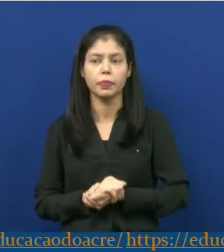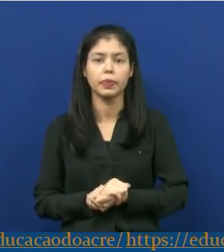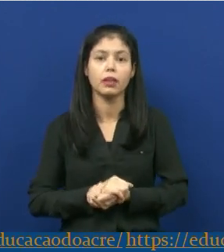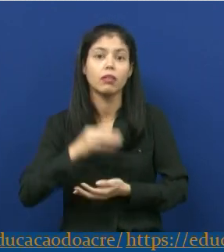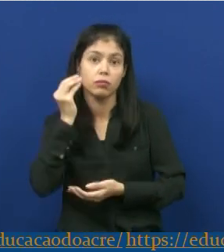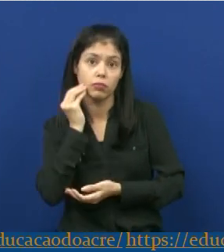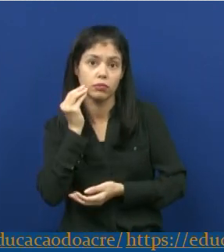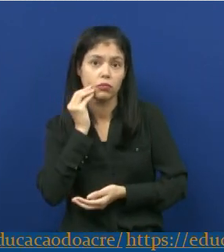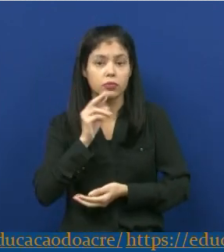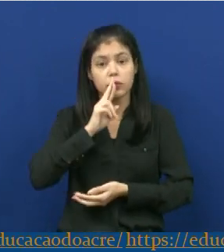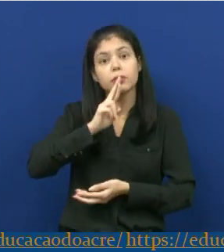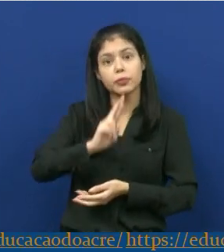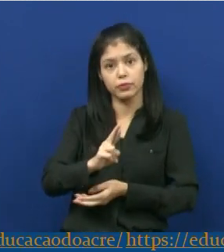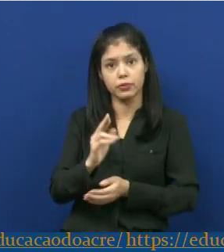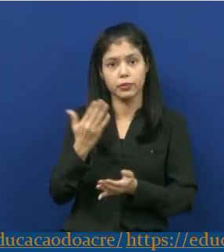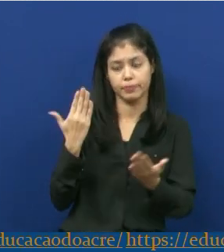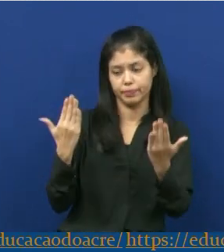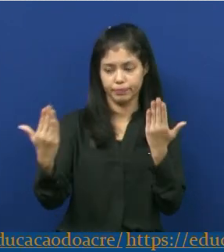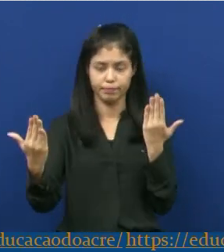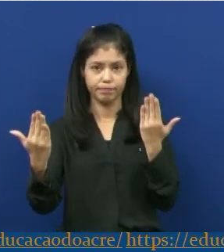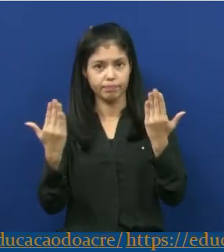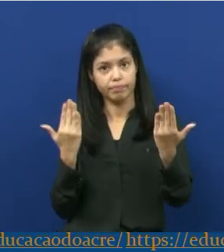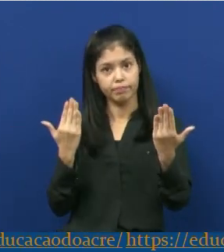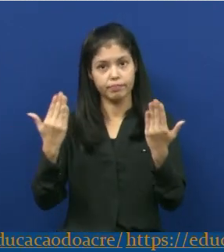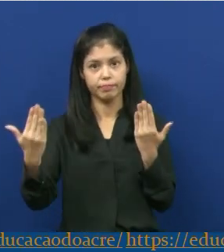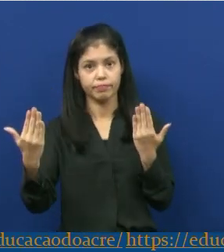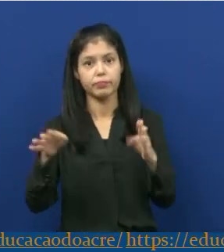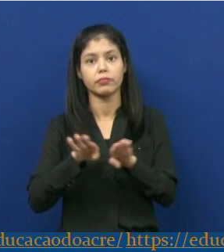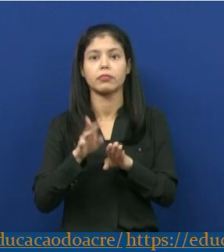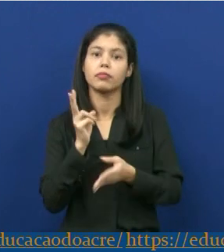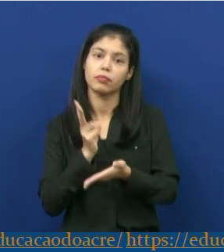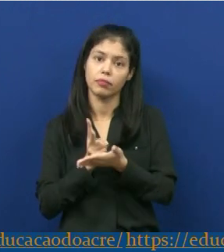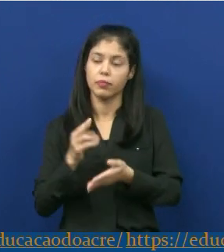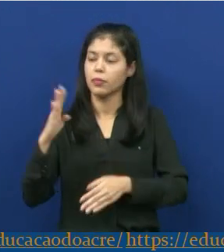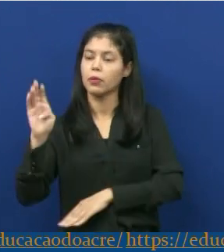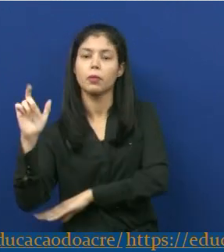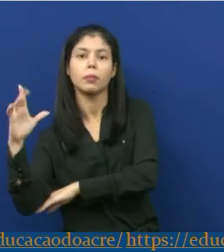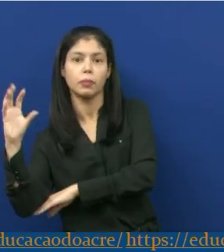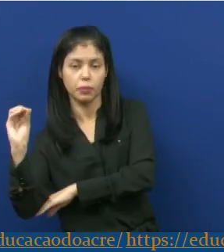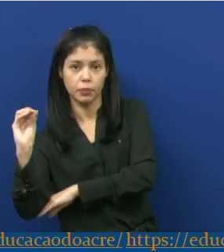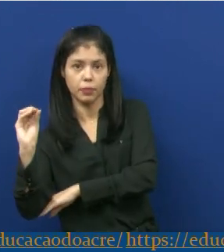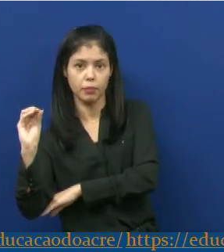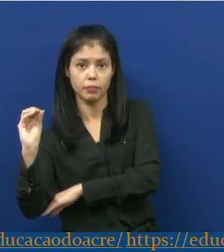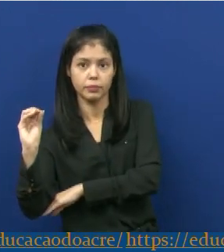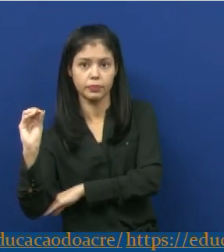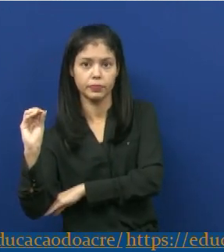Tentando resolver esse impasse entre o belo ser